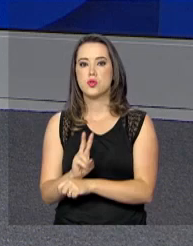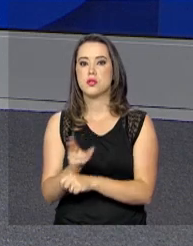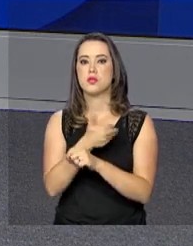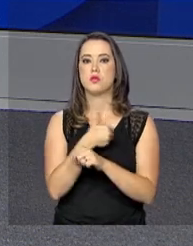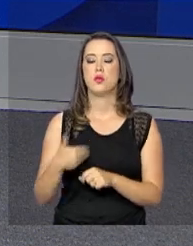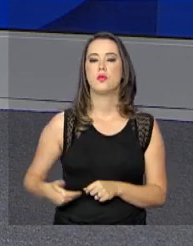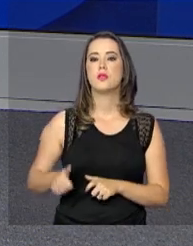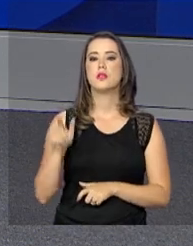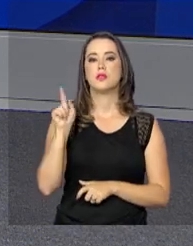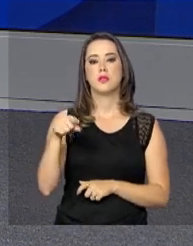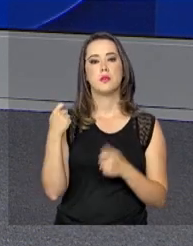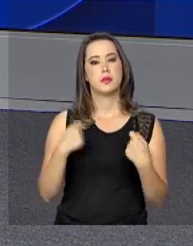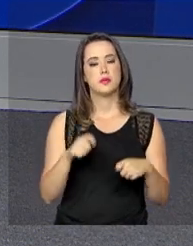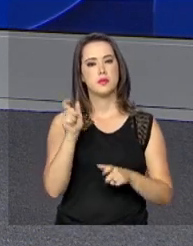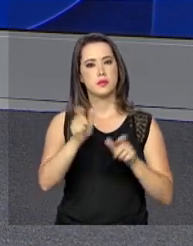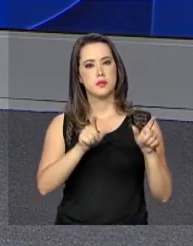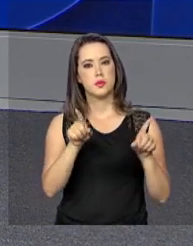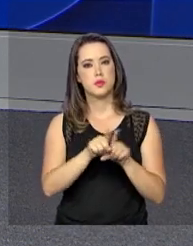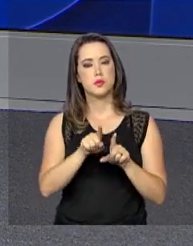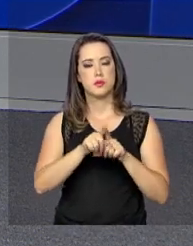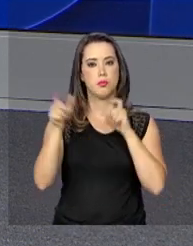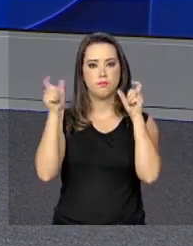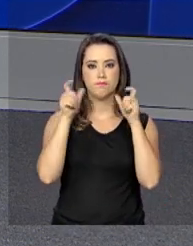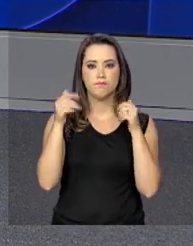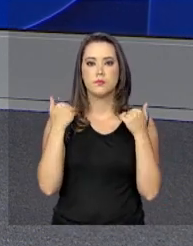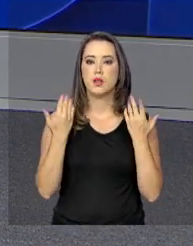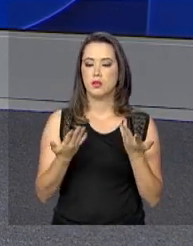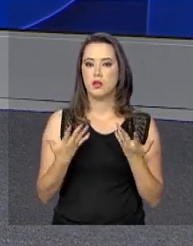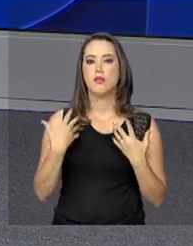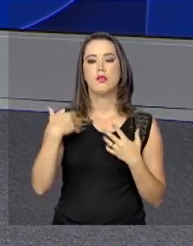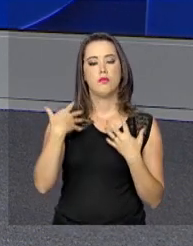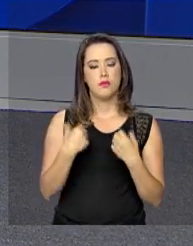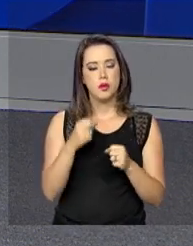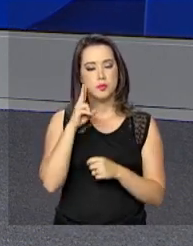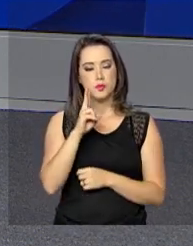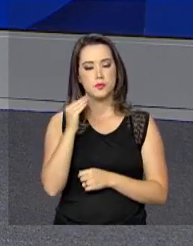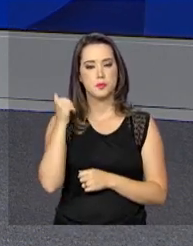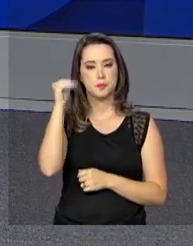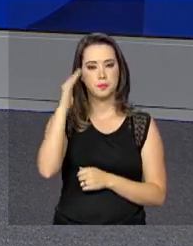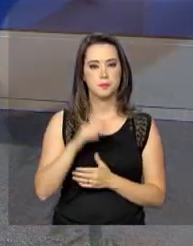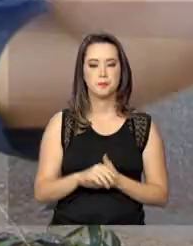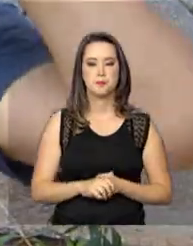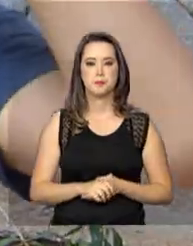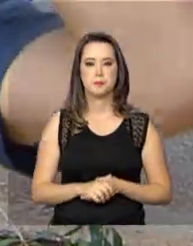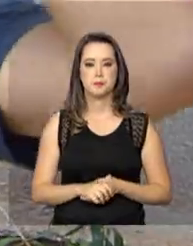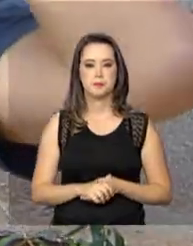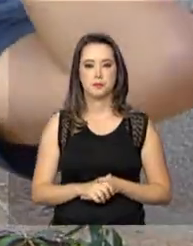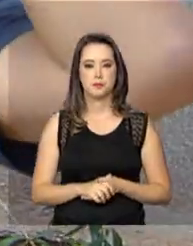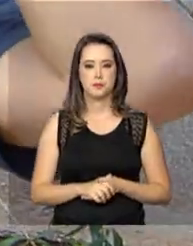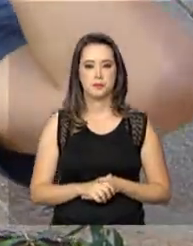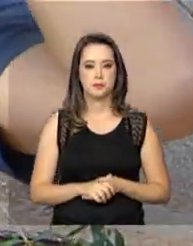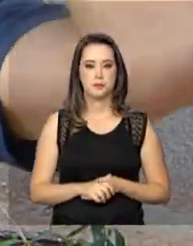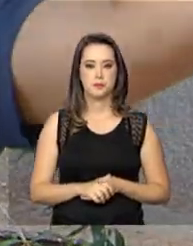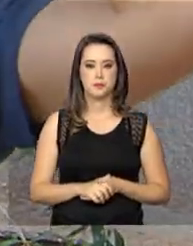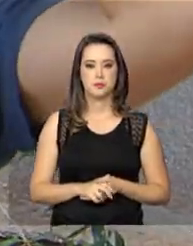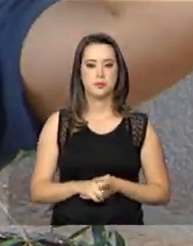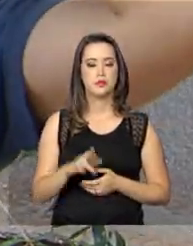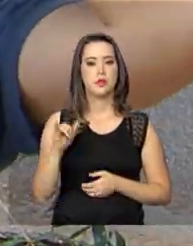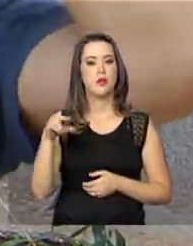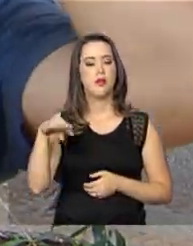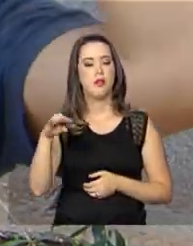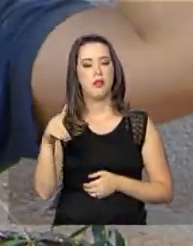necessário que os beneficiários também fiquem atentos então vamos saber mais na reportagem renaldo